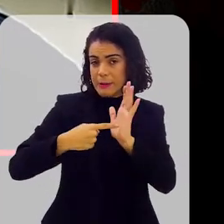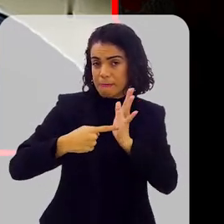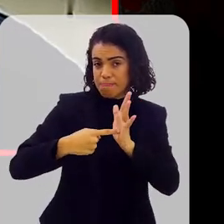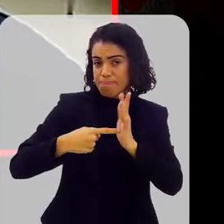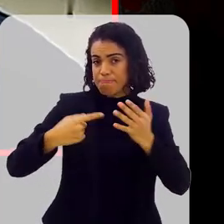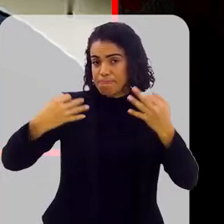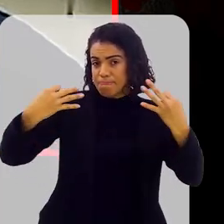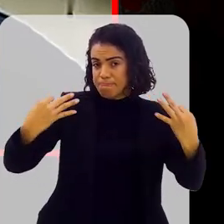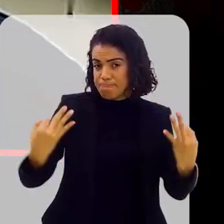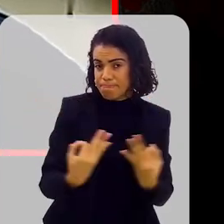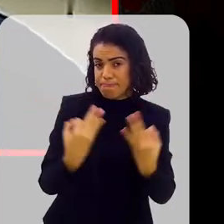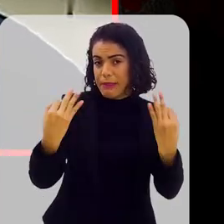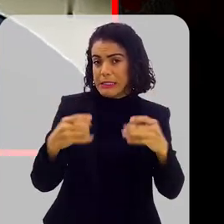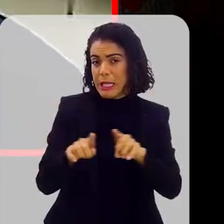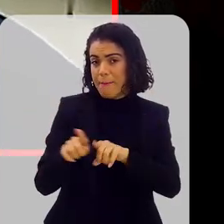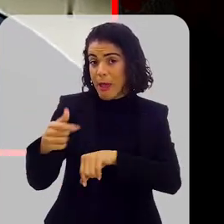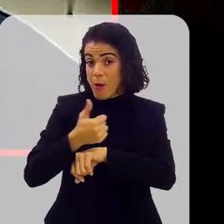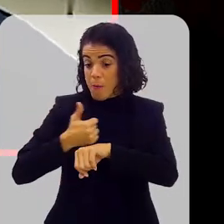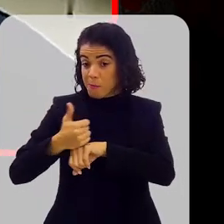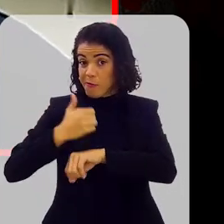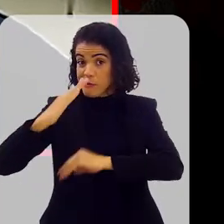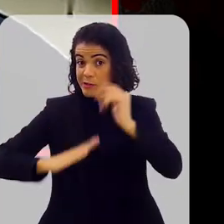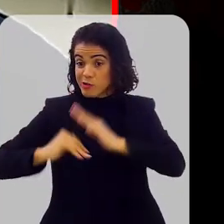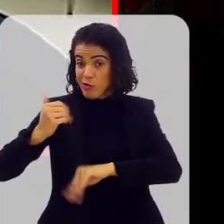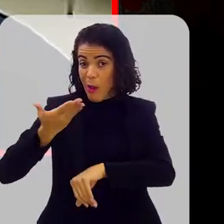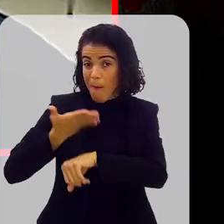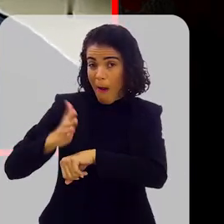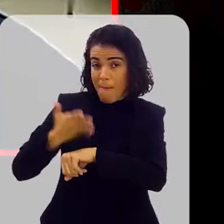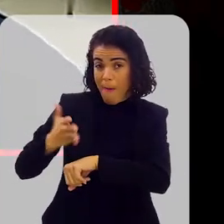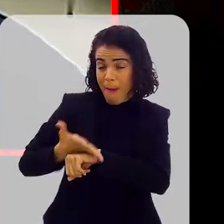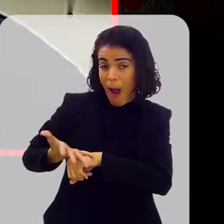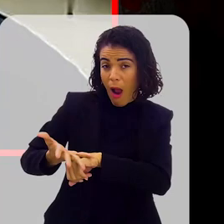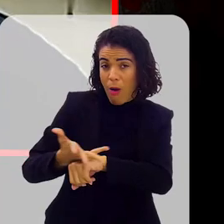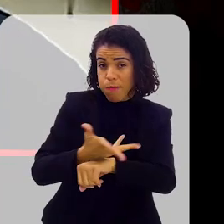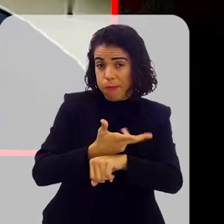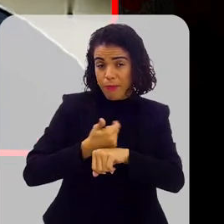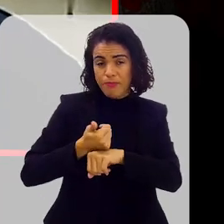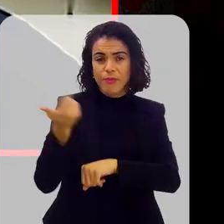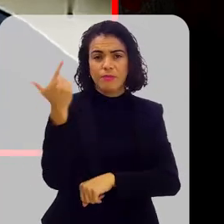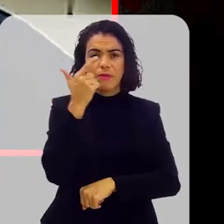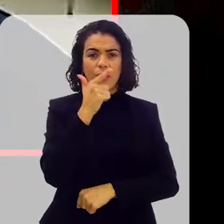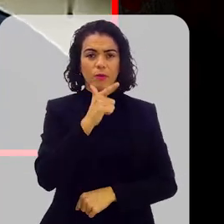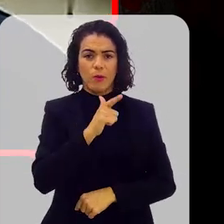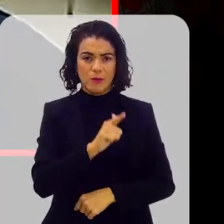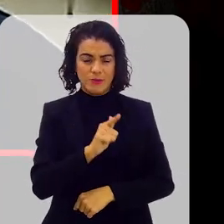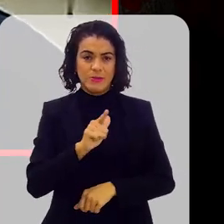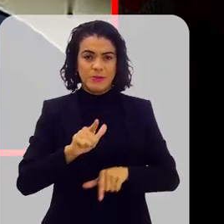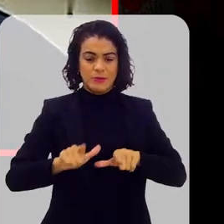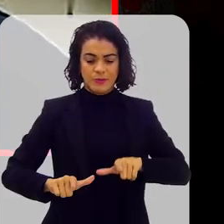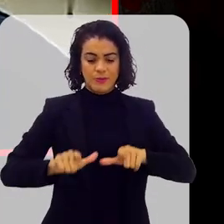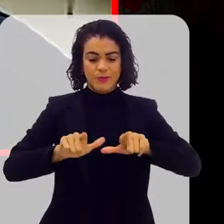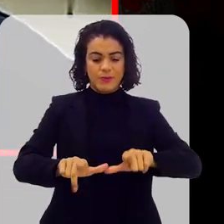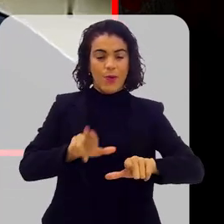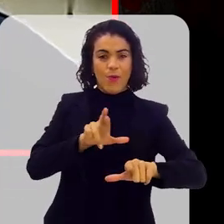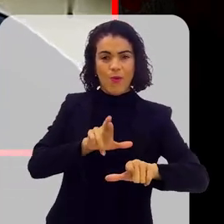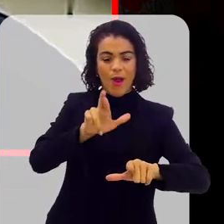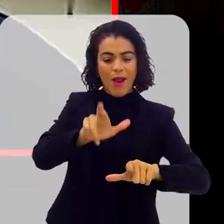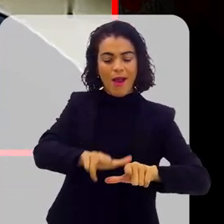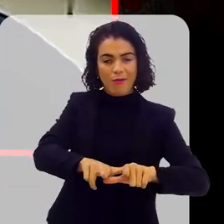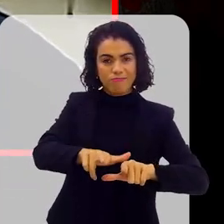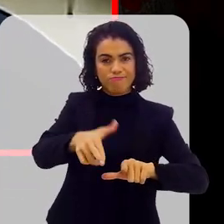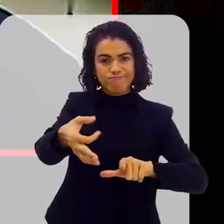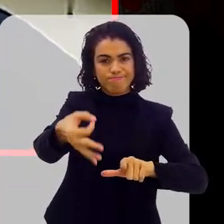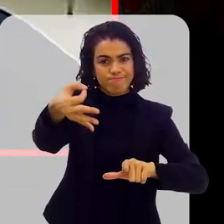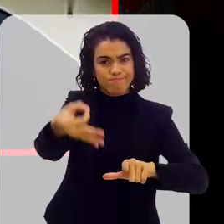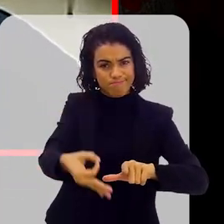de uma aparelhagem apropriada, de qualidade, um profissional bem treinado fazendo, porque para a gente conseguir trazer esse